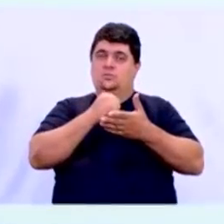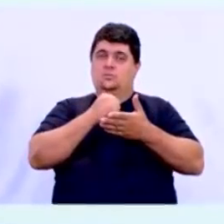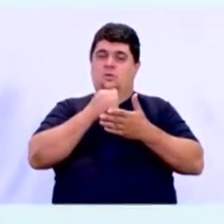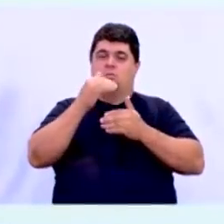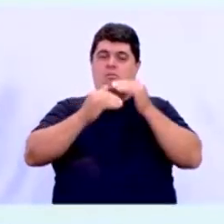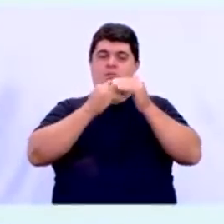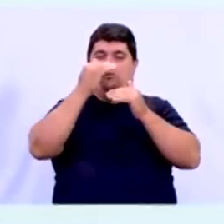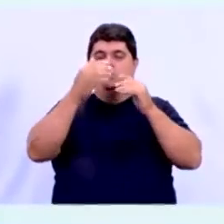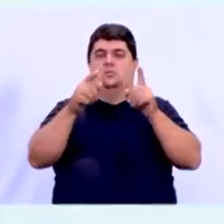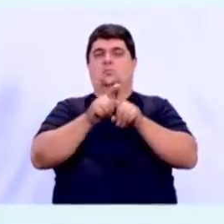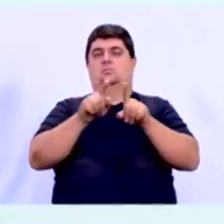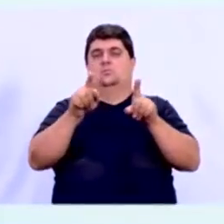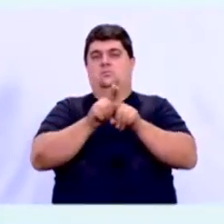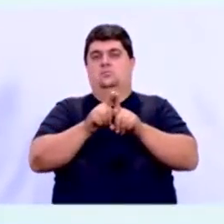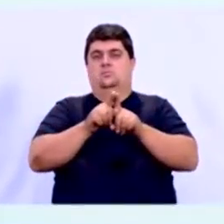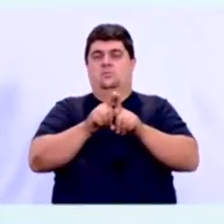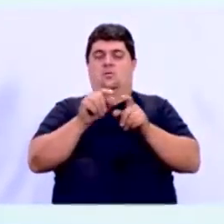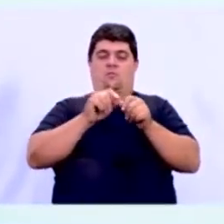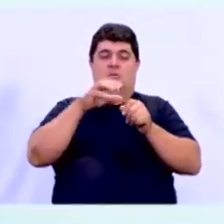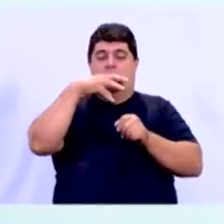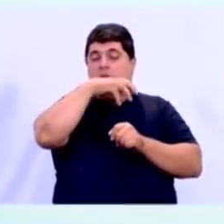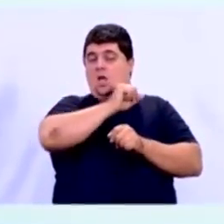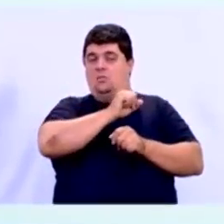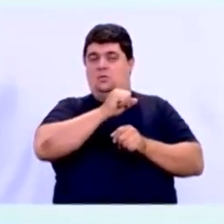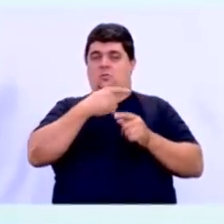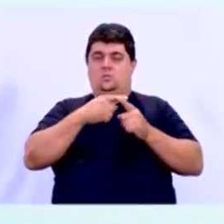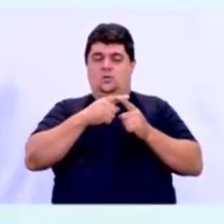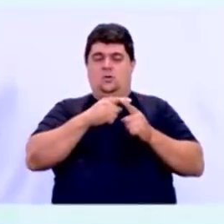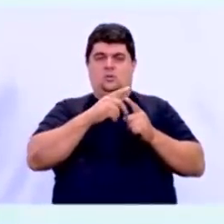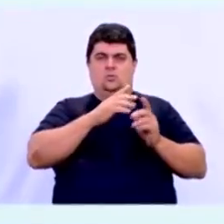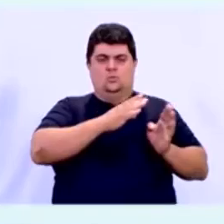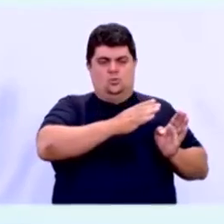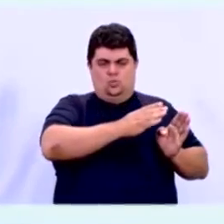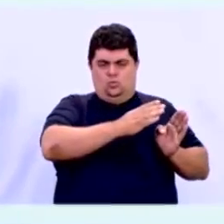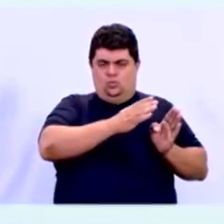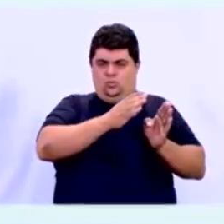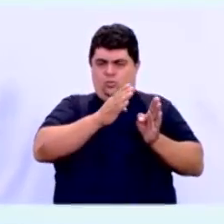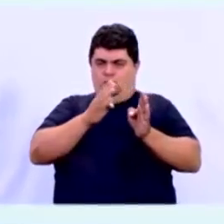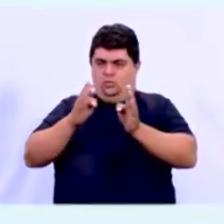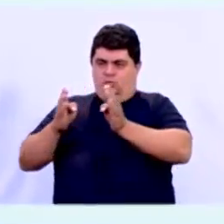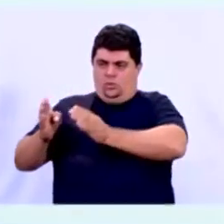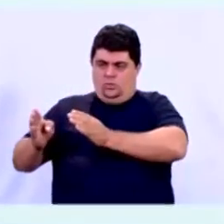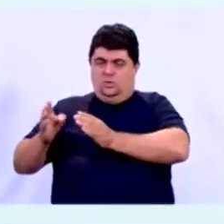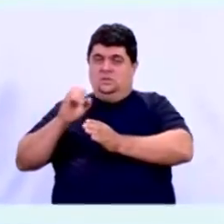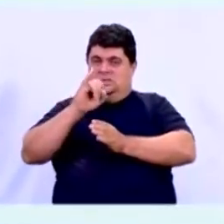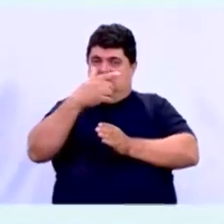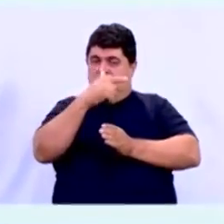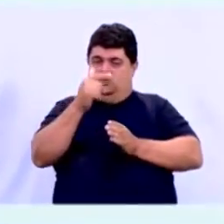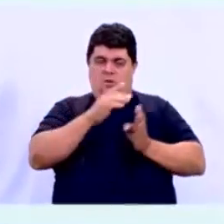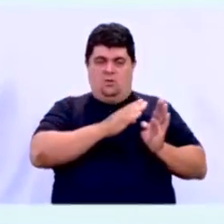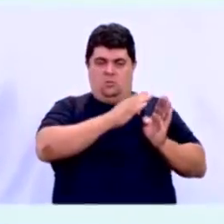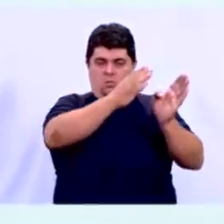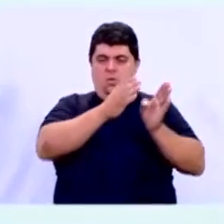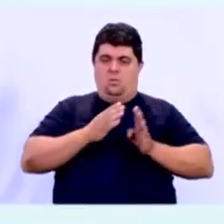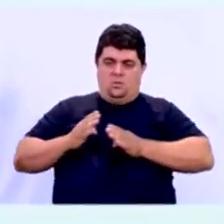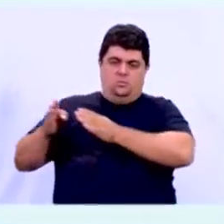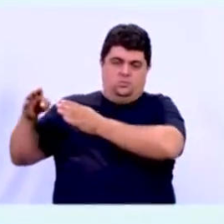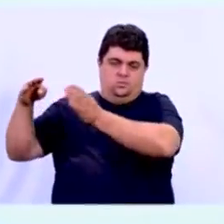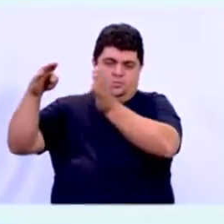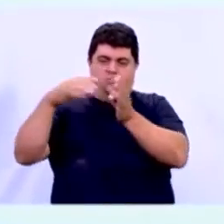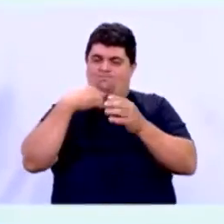produtividade do produto, ou no desenvolvimento do produto, ou na prestação do serviço. Então é algo que a gente